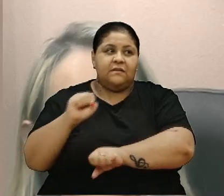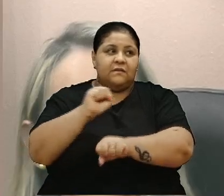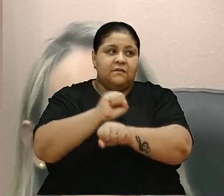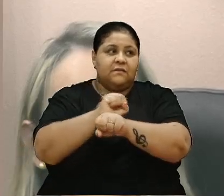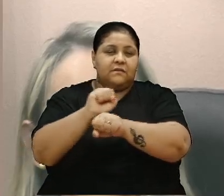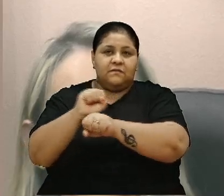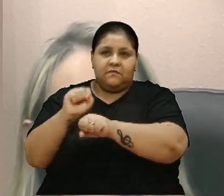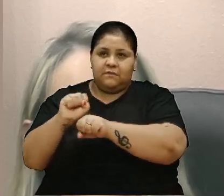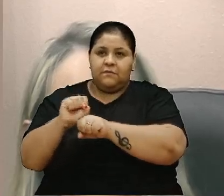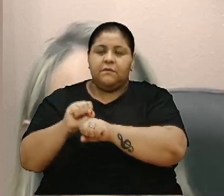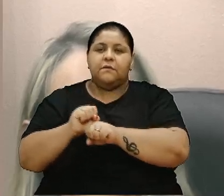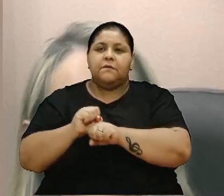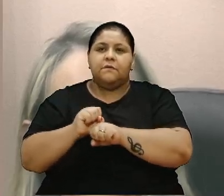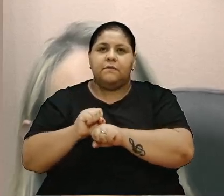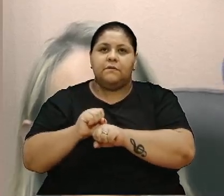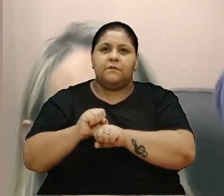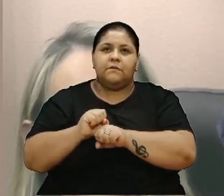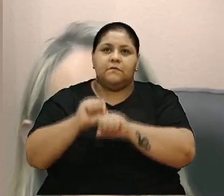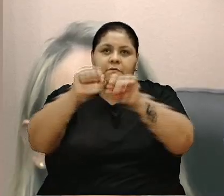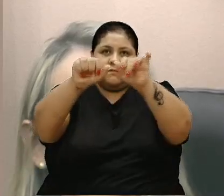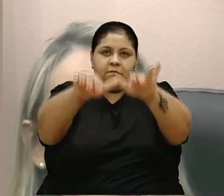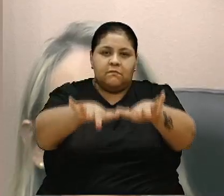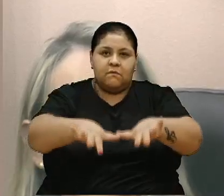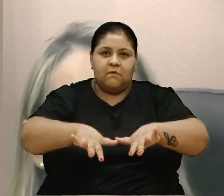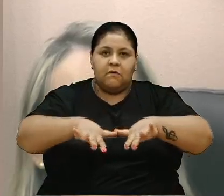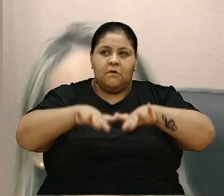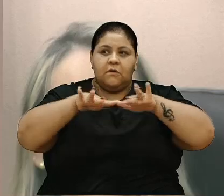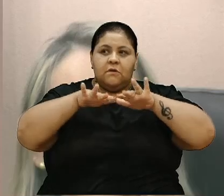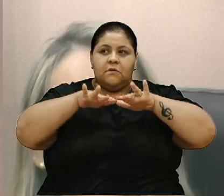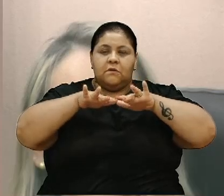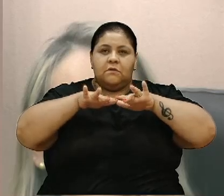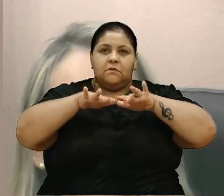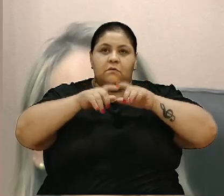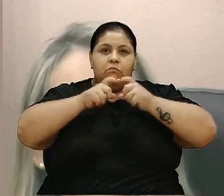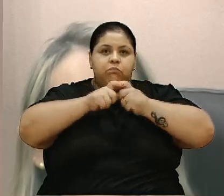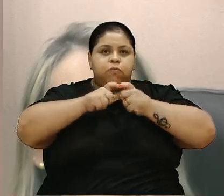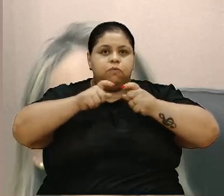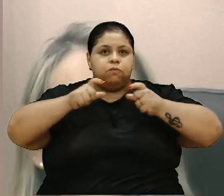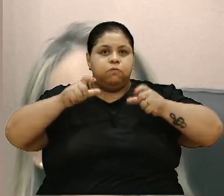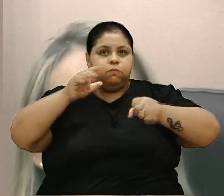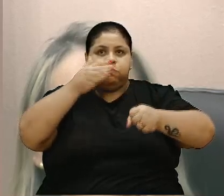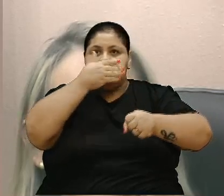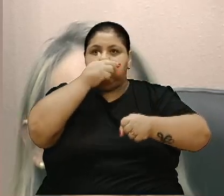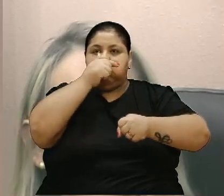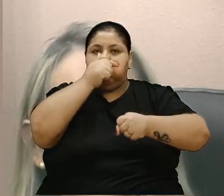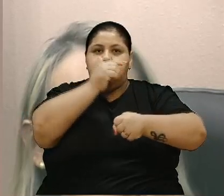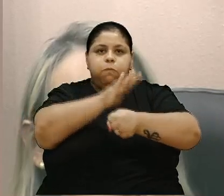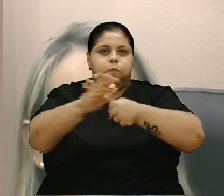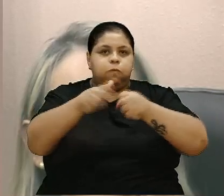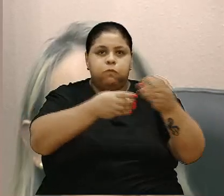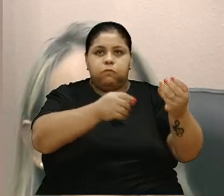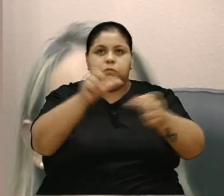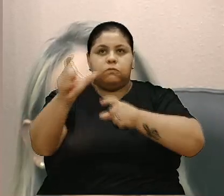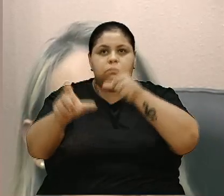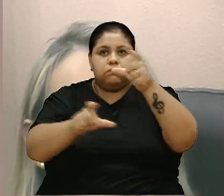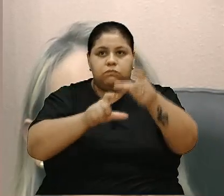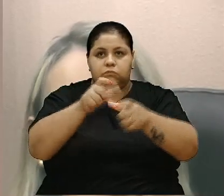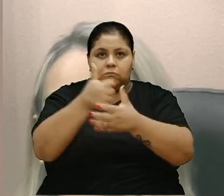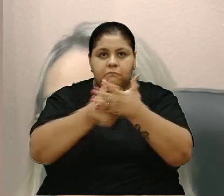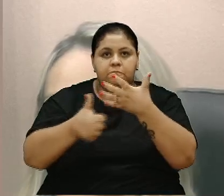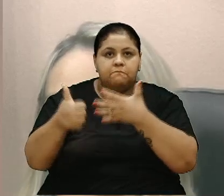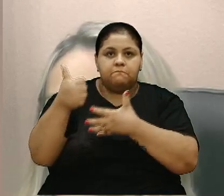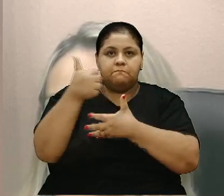que esse plenário esteja cheio, repleto de pessoas que prestigiem